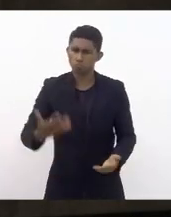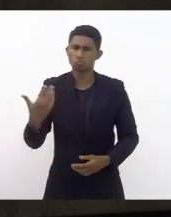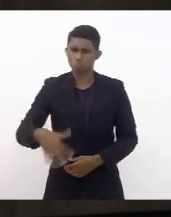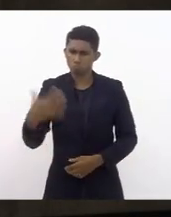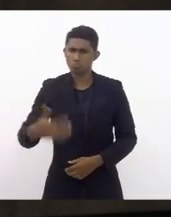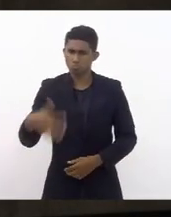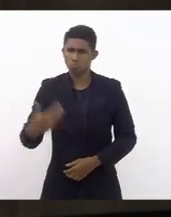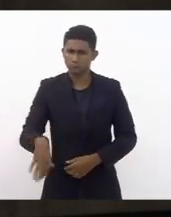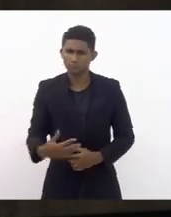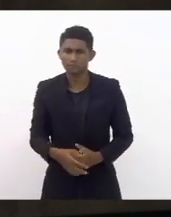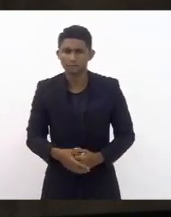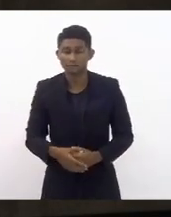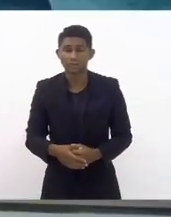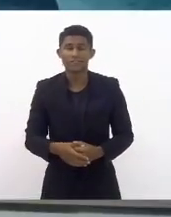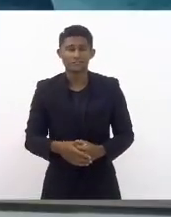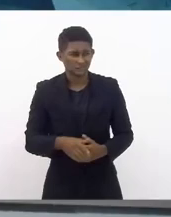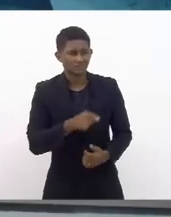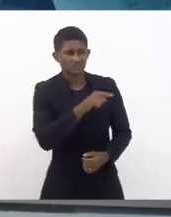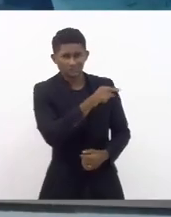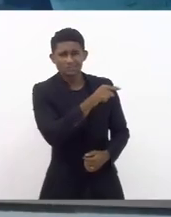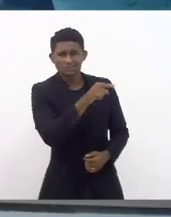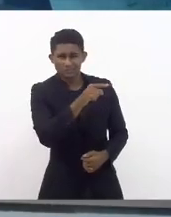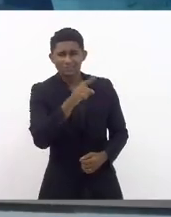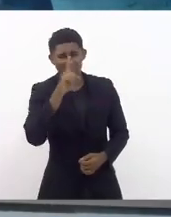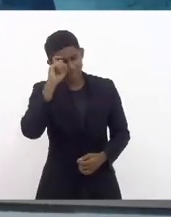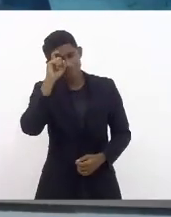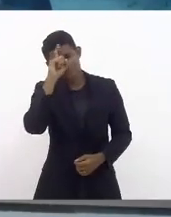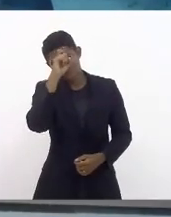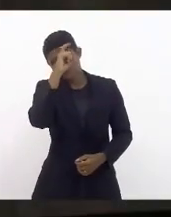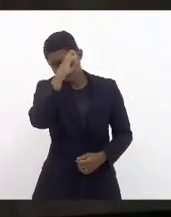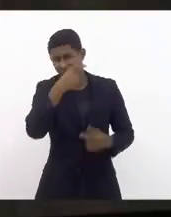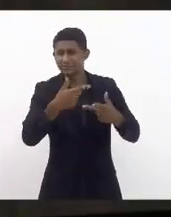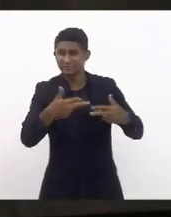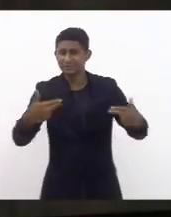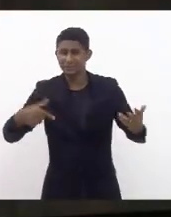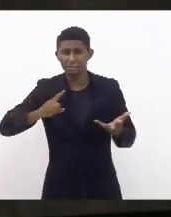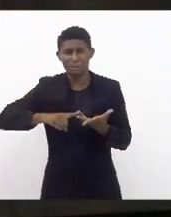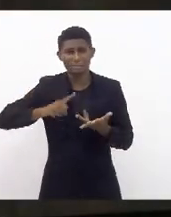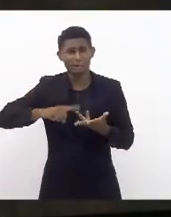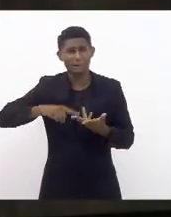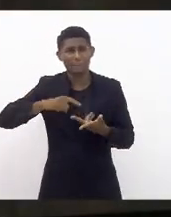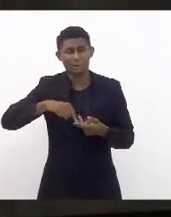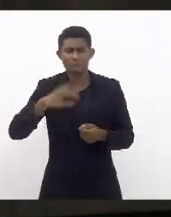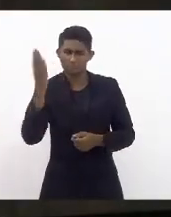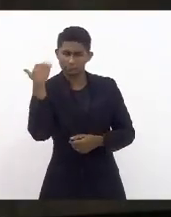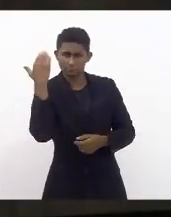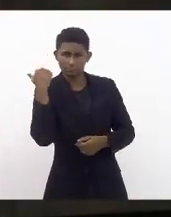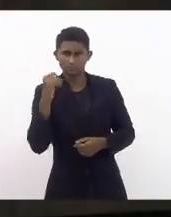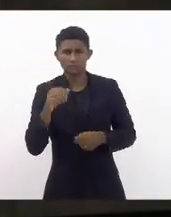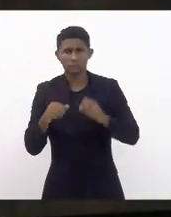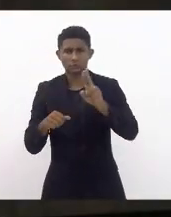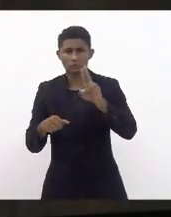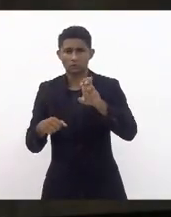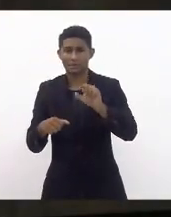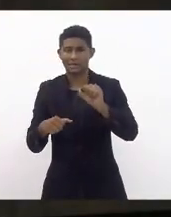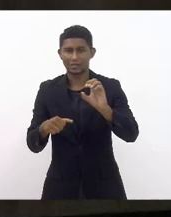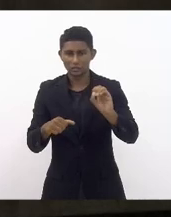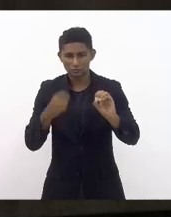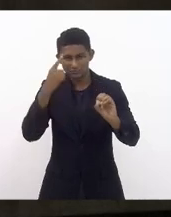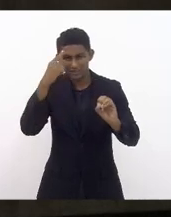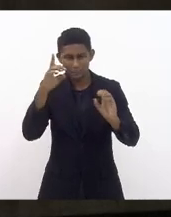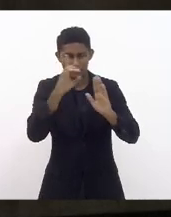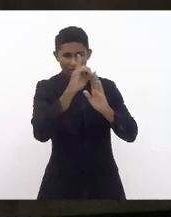produzindo sob condições adversas. Desde que a UESO foi instituída por um decreto de